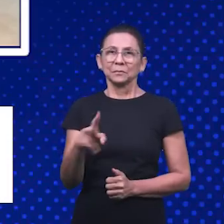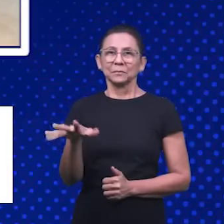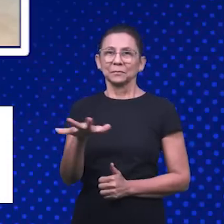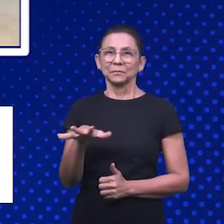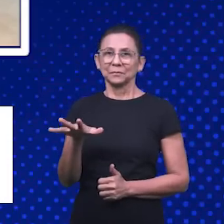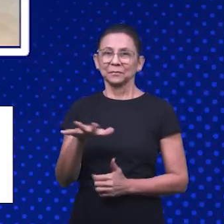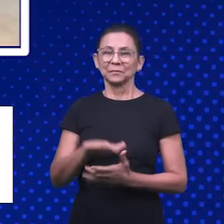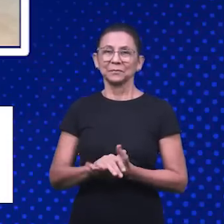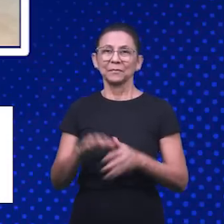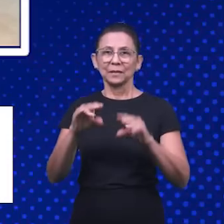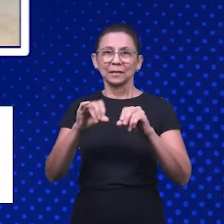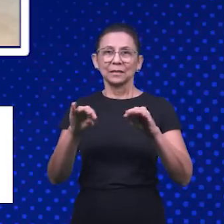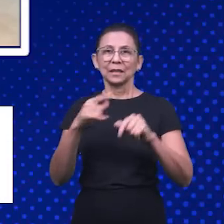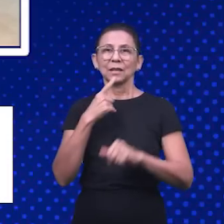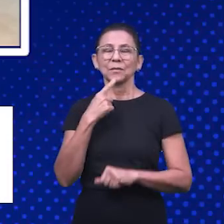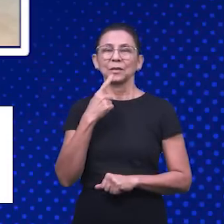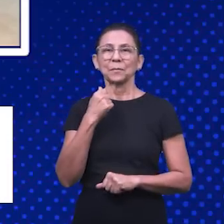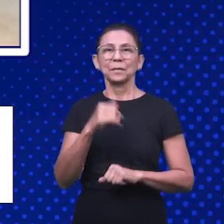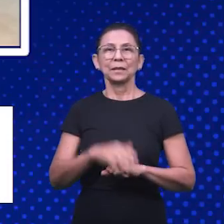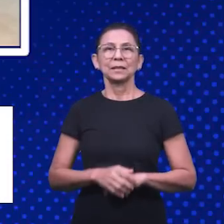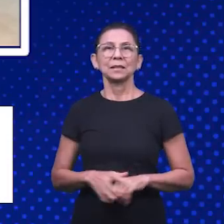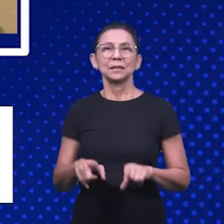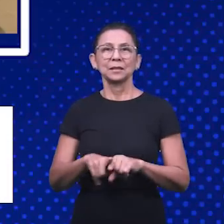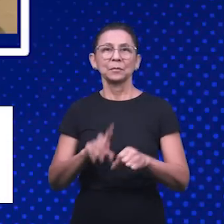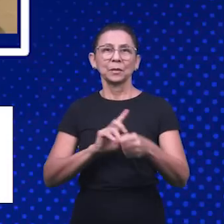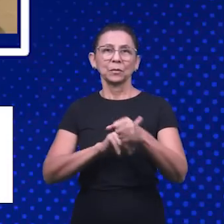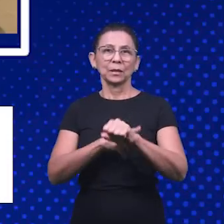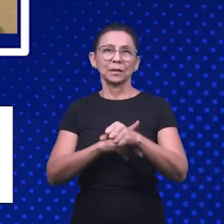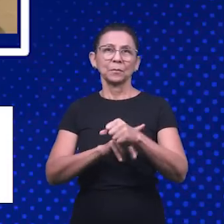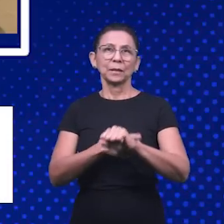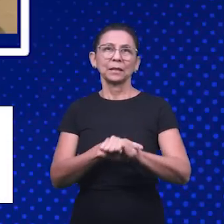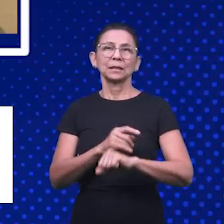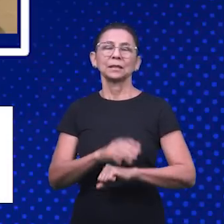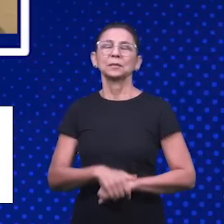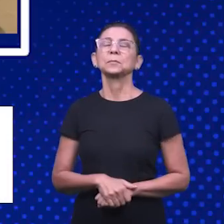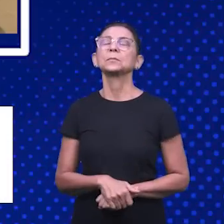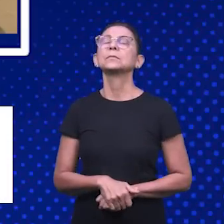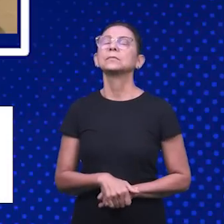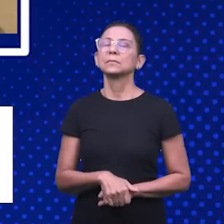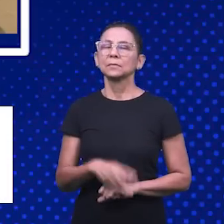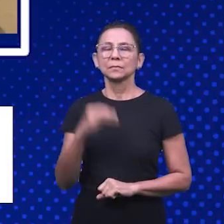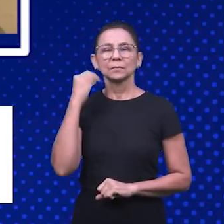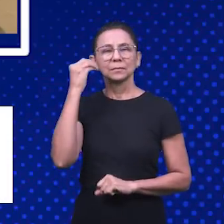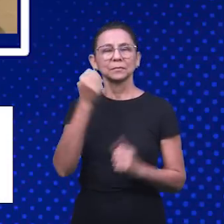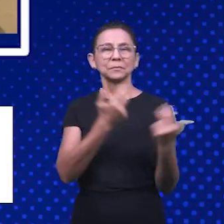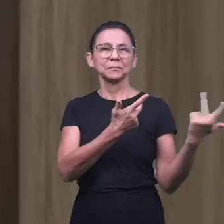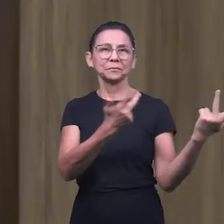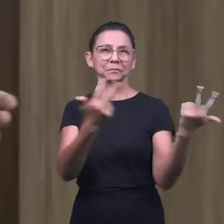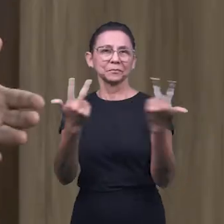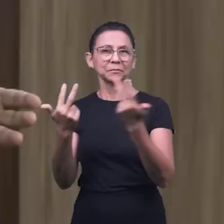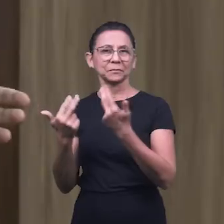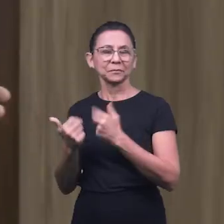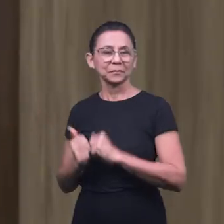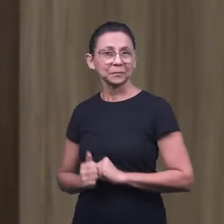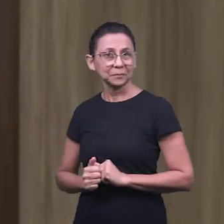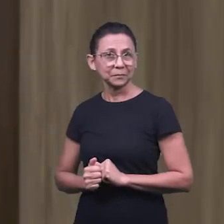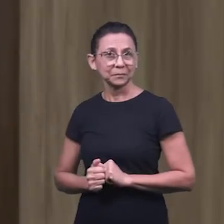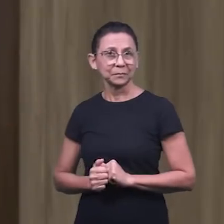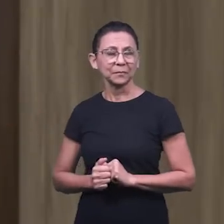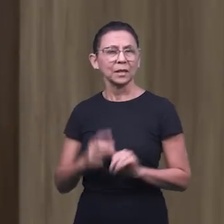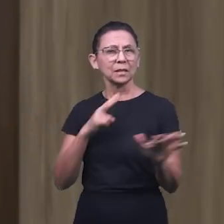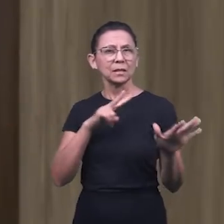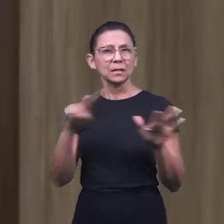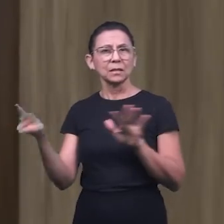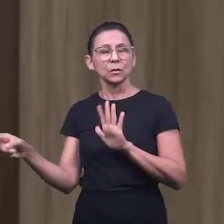Terra Vermelha, em Vila Velha, e do município de Guarapari viveram a mesma bênção, a mesma experiência. Nessa semana tivemos